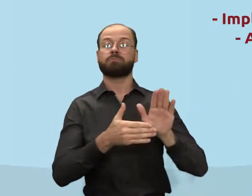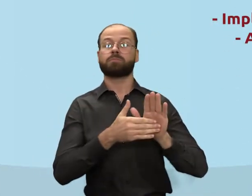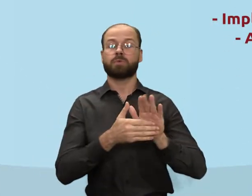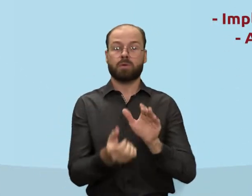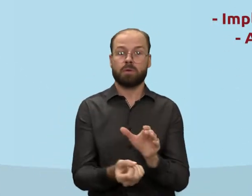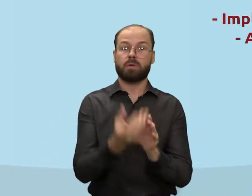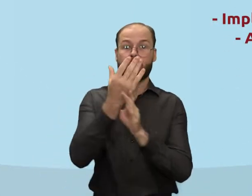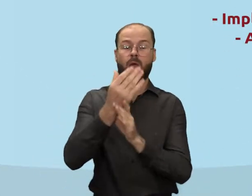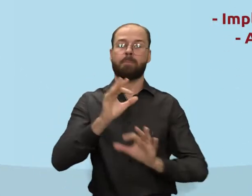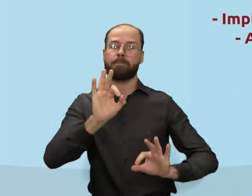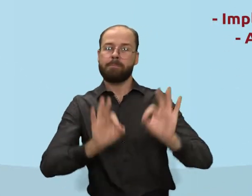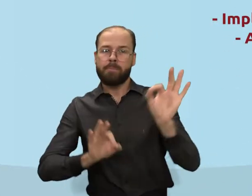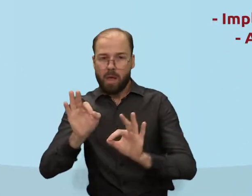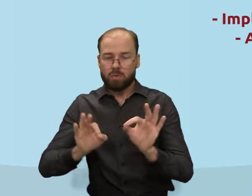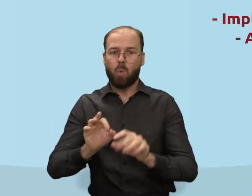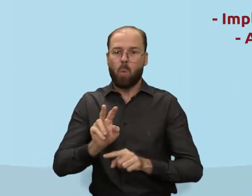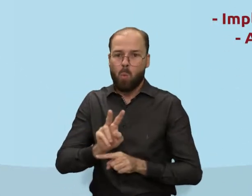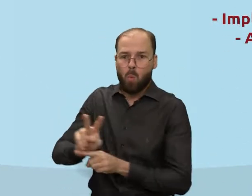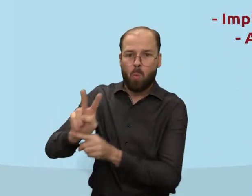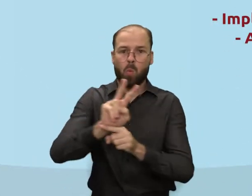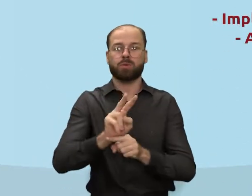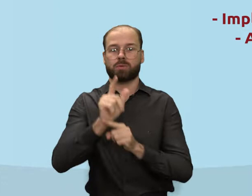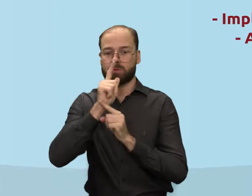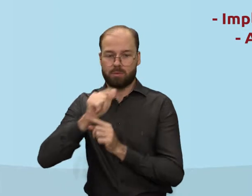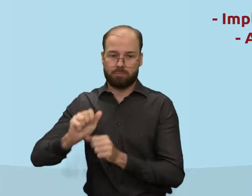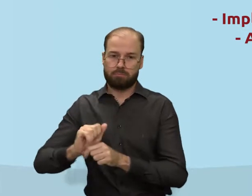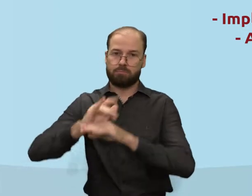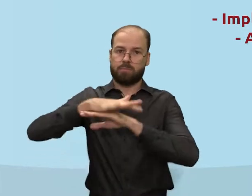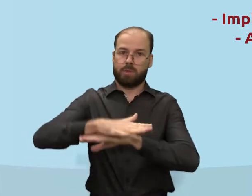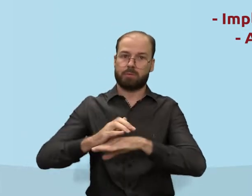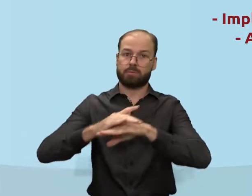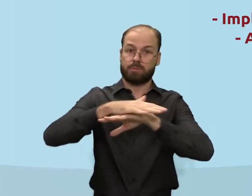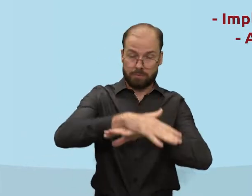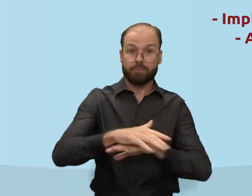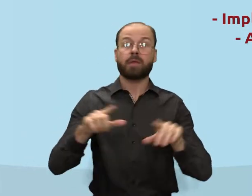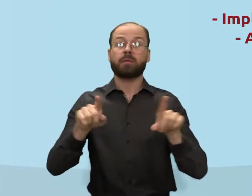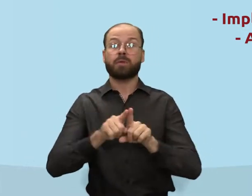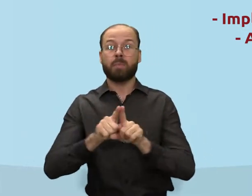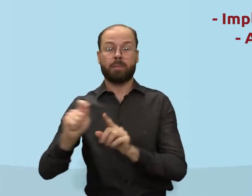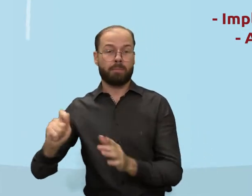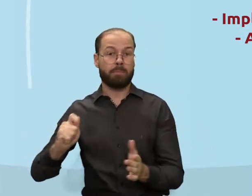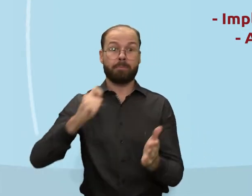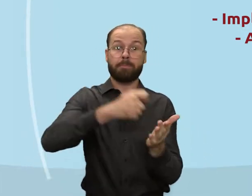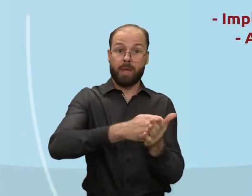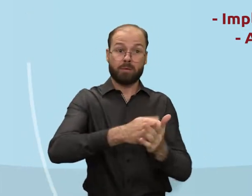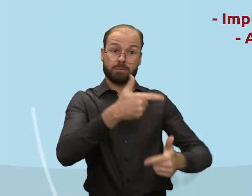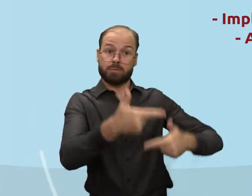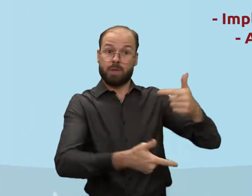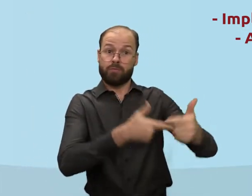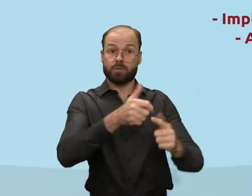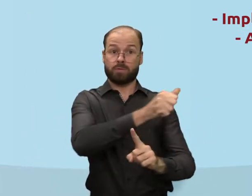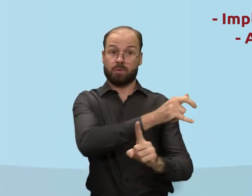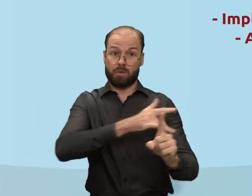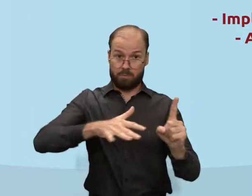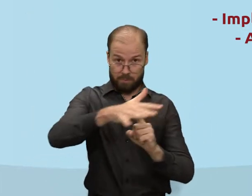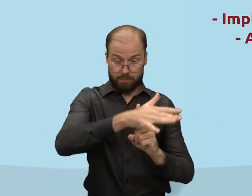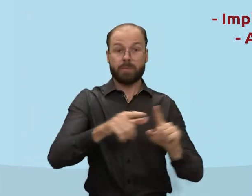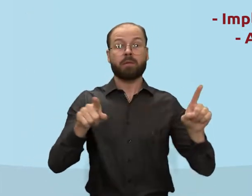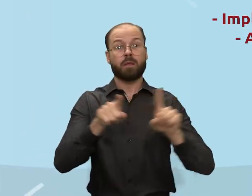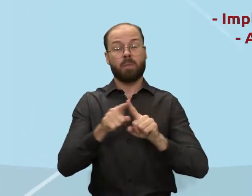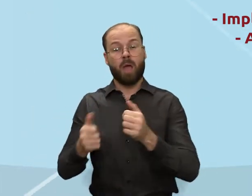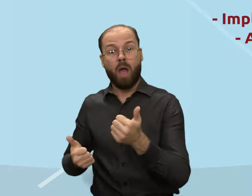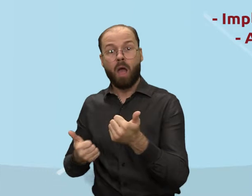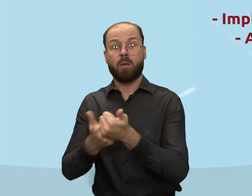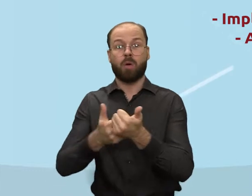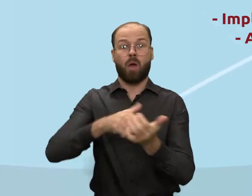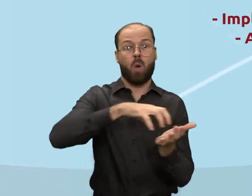um plano de conservação e utilização de nascentes e mananciais aquíferos, implantar pagamento por serviços